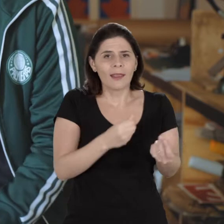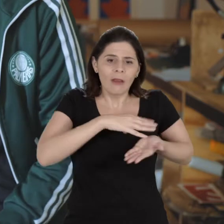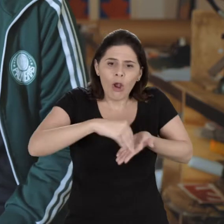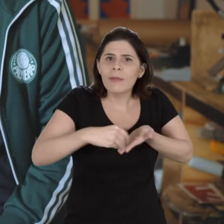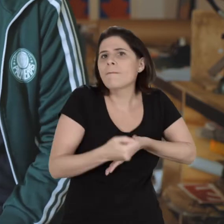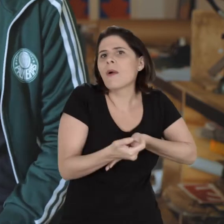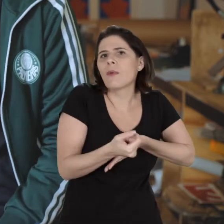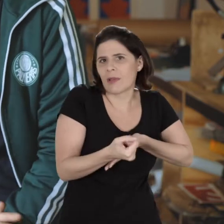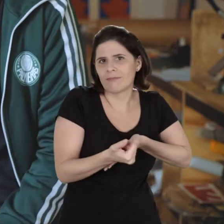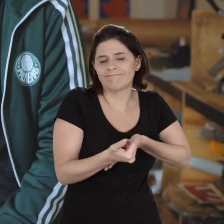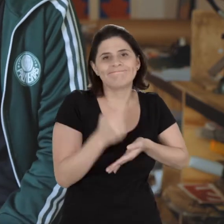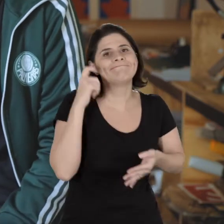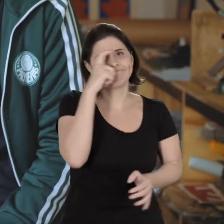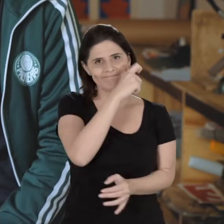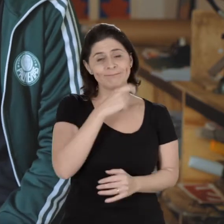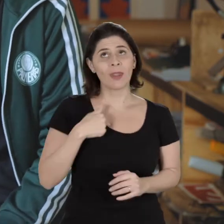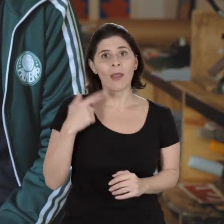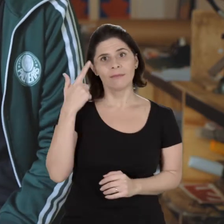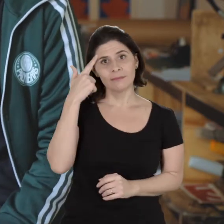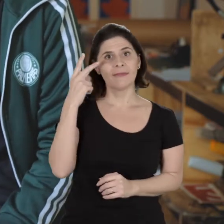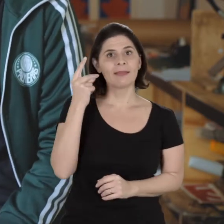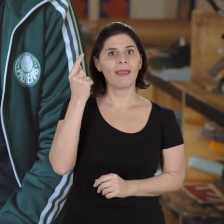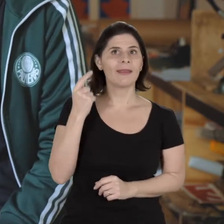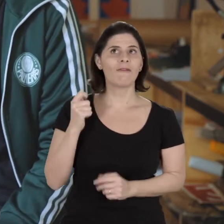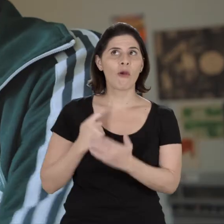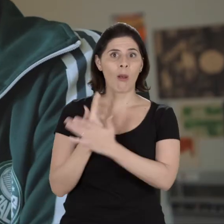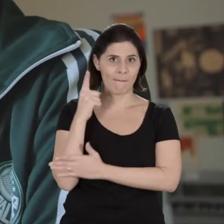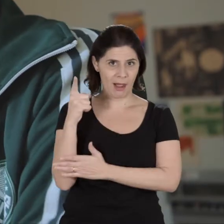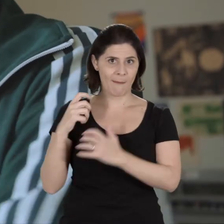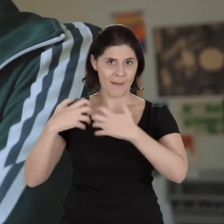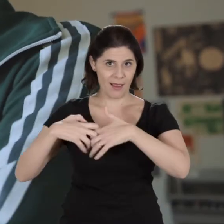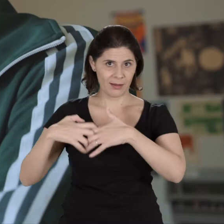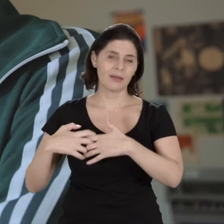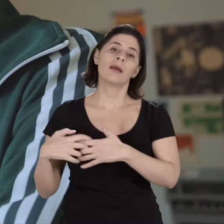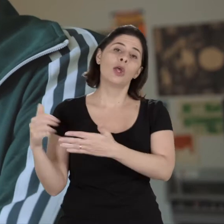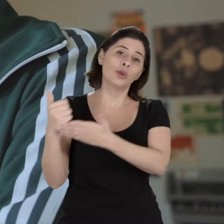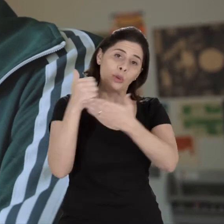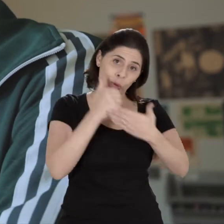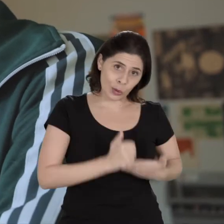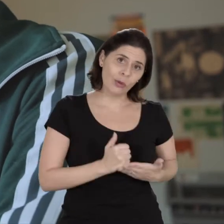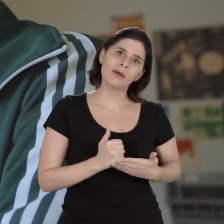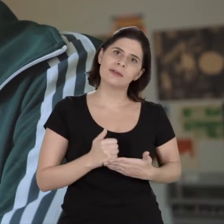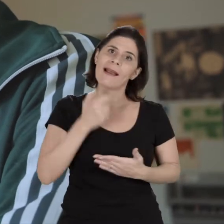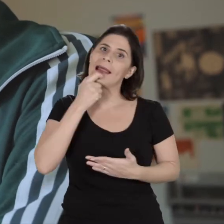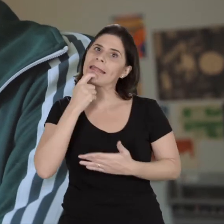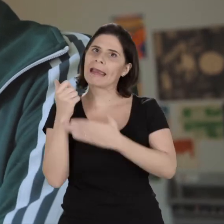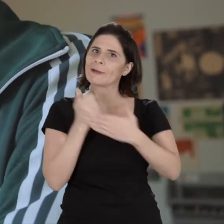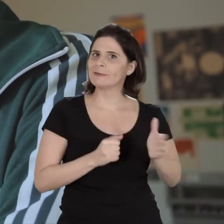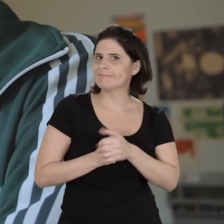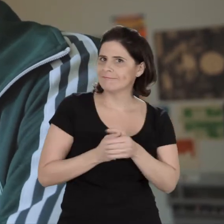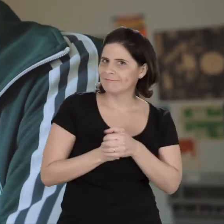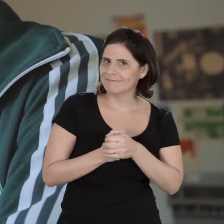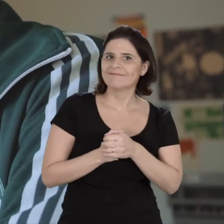pequena. Então eu tive a ideia de comprar essa máquina. Trouxe todos os tambores lá da Inglaterra para cá, fiz o maior